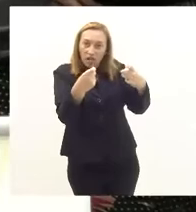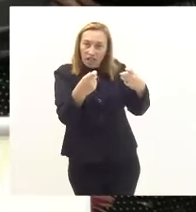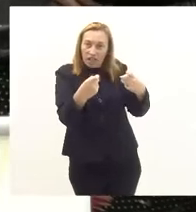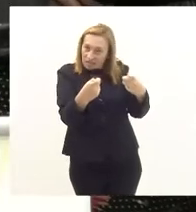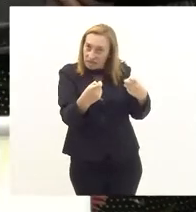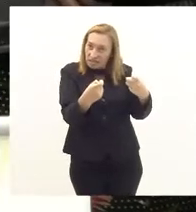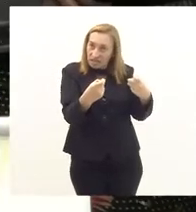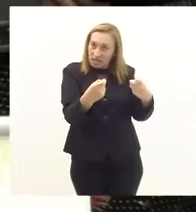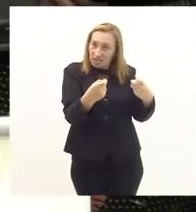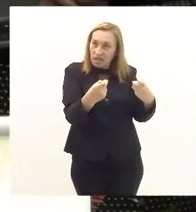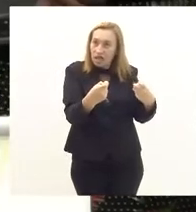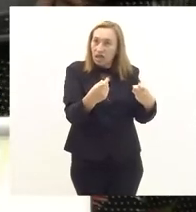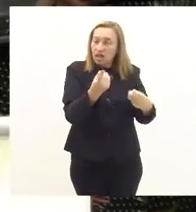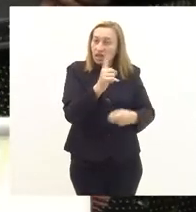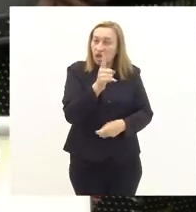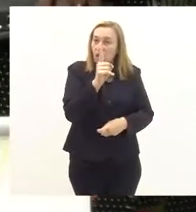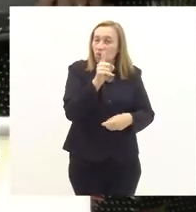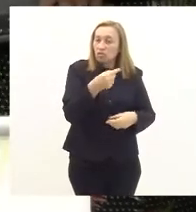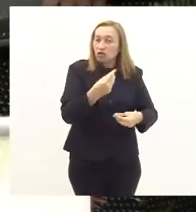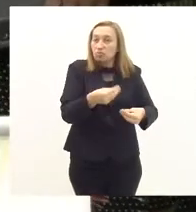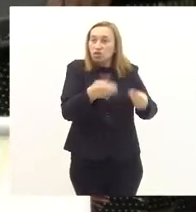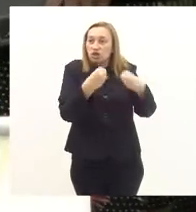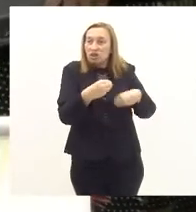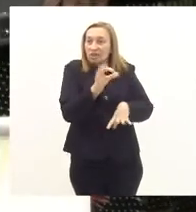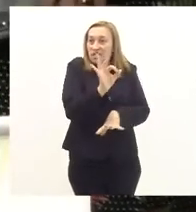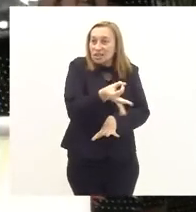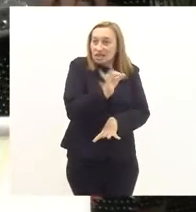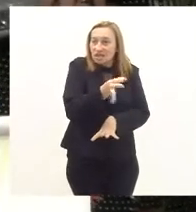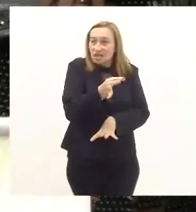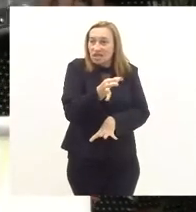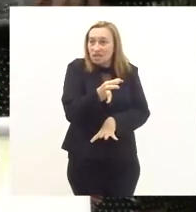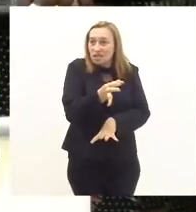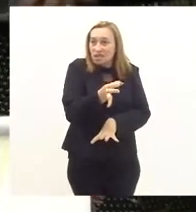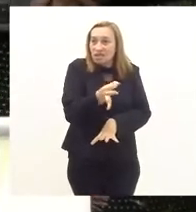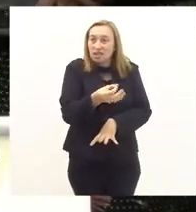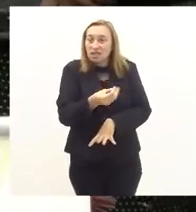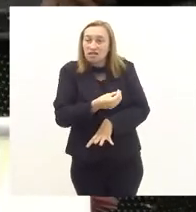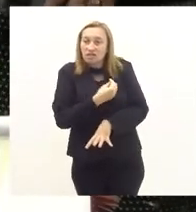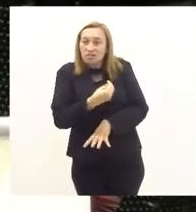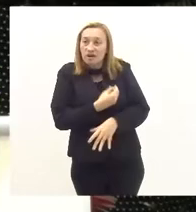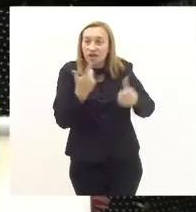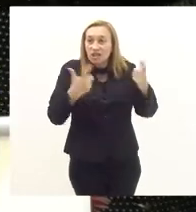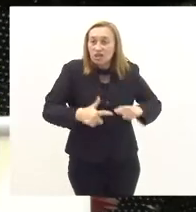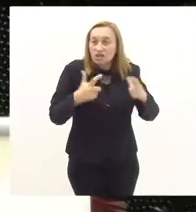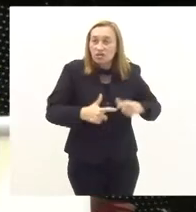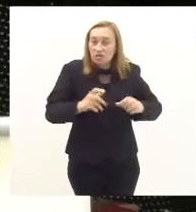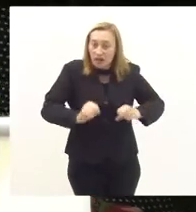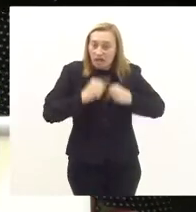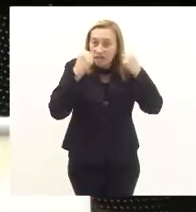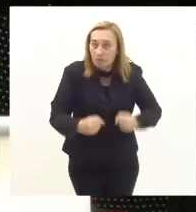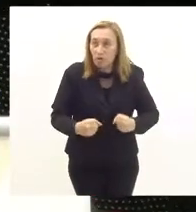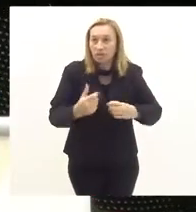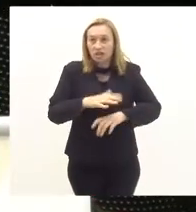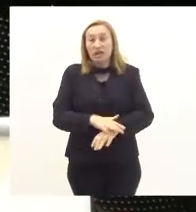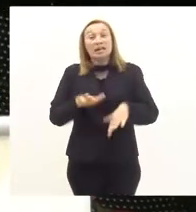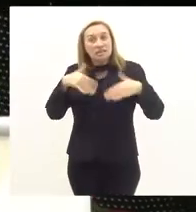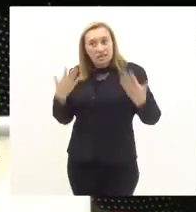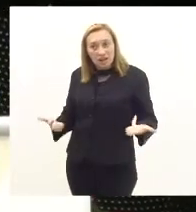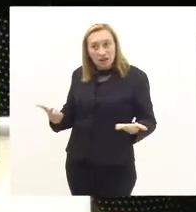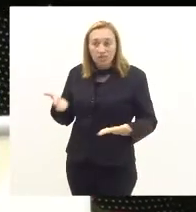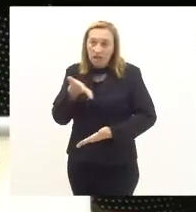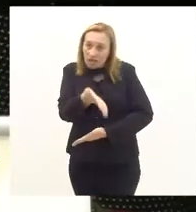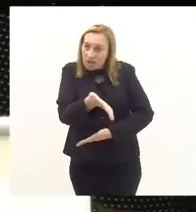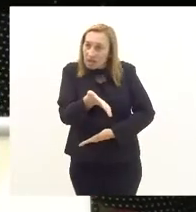sistemáticas, elas não nos dão essa garantia de estar nesses espaços ditos de poder? Então, fica aqui